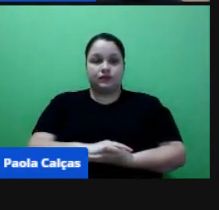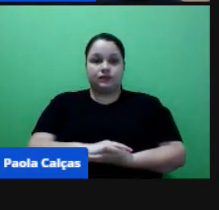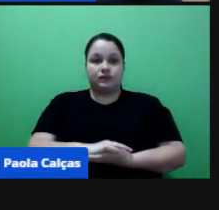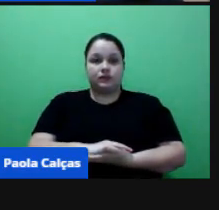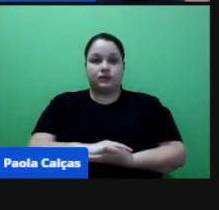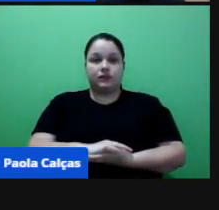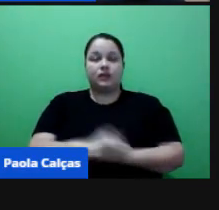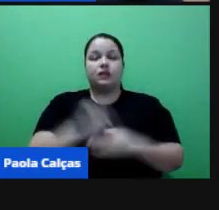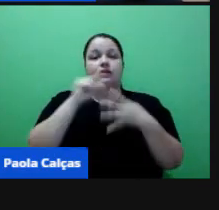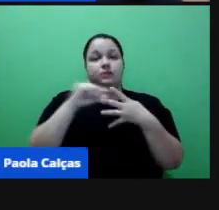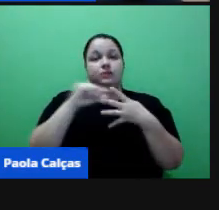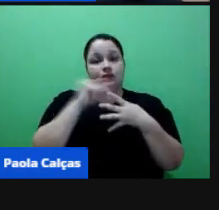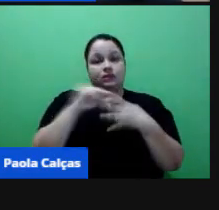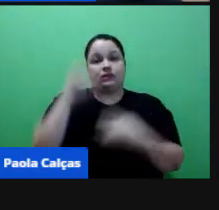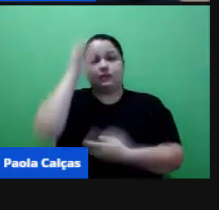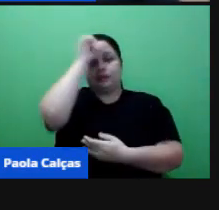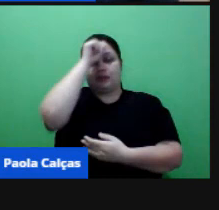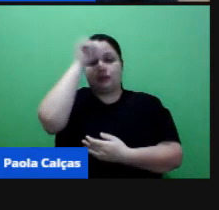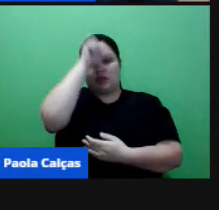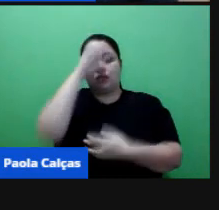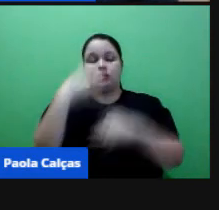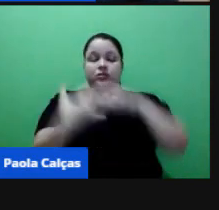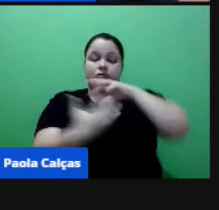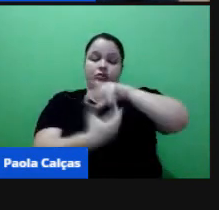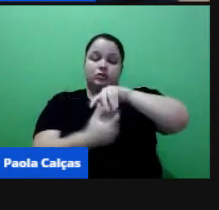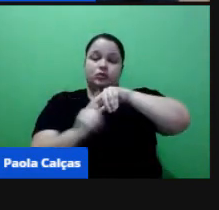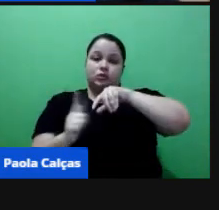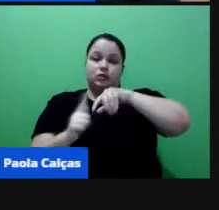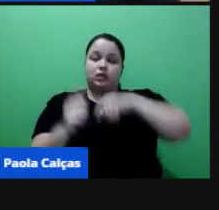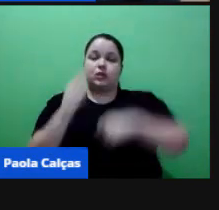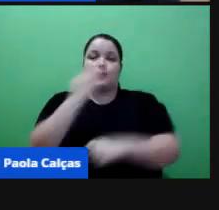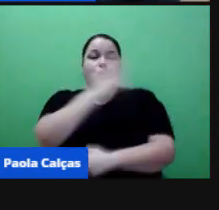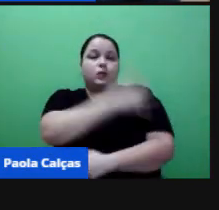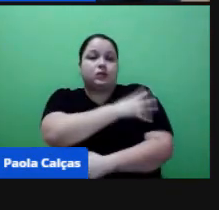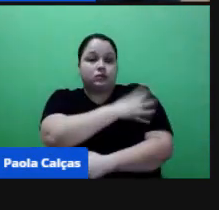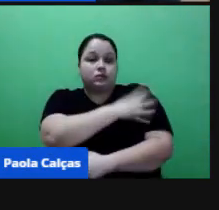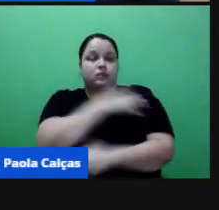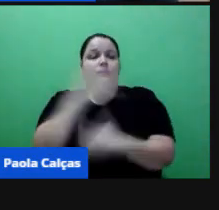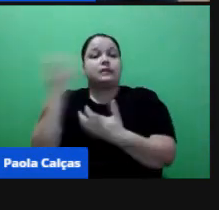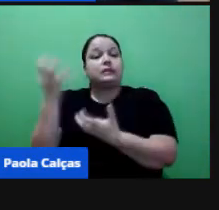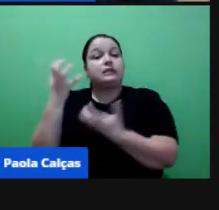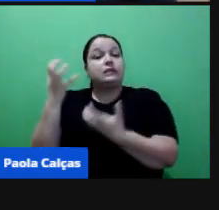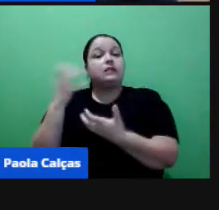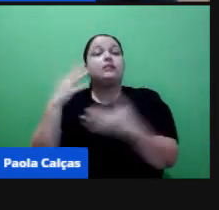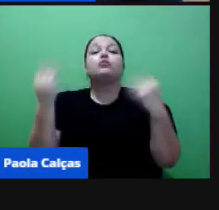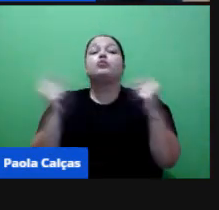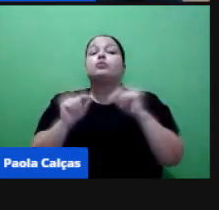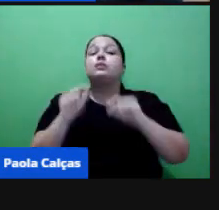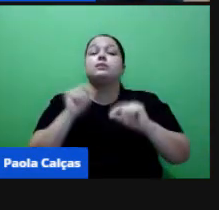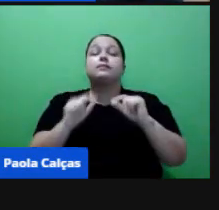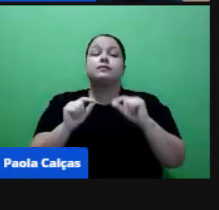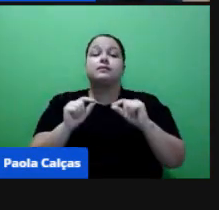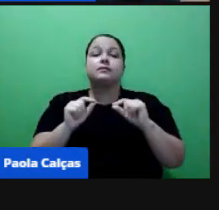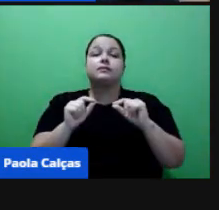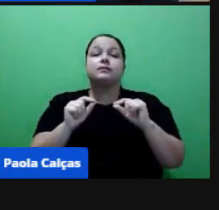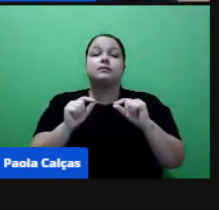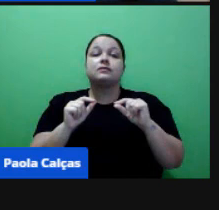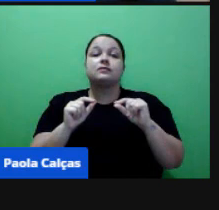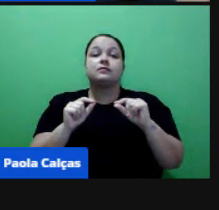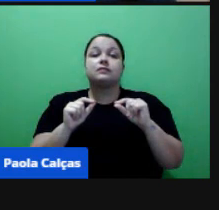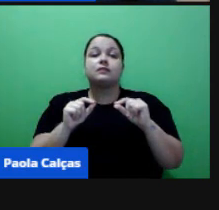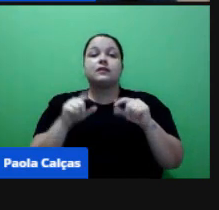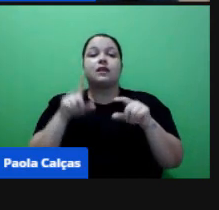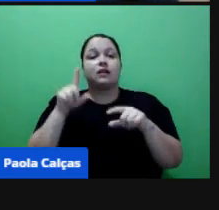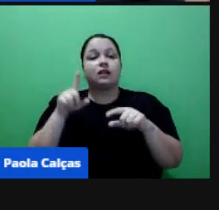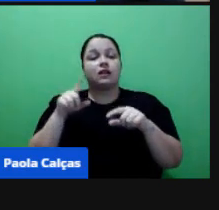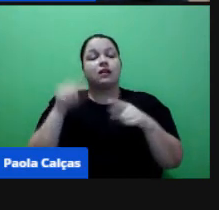Expectativas de aprendizagem de geografia do quarto ano. Mais uma vez, quero ressaltar que